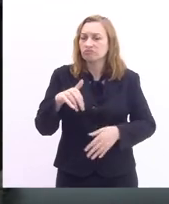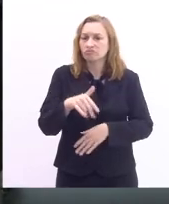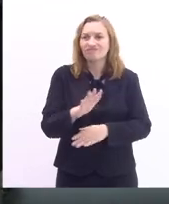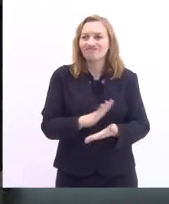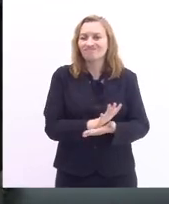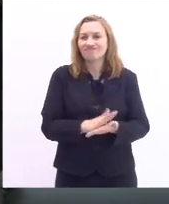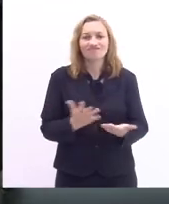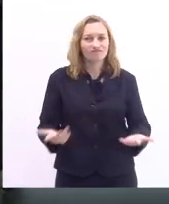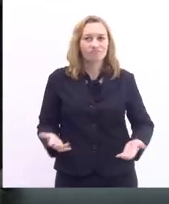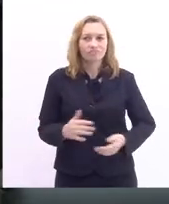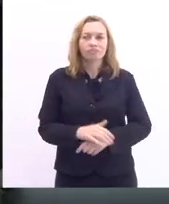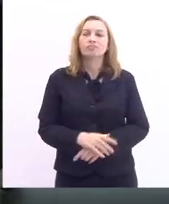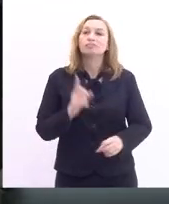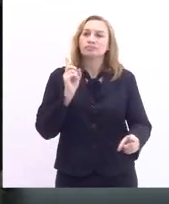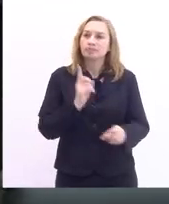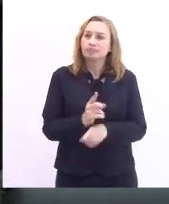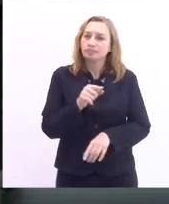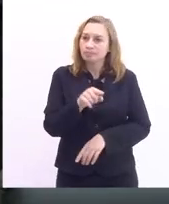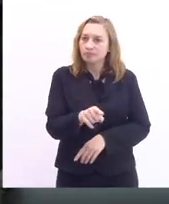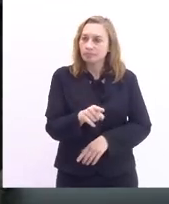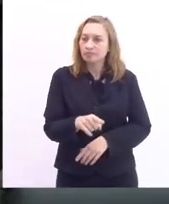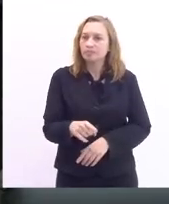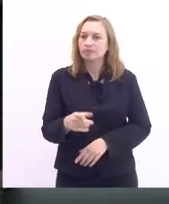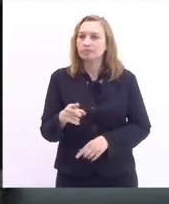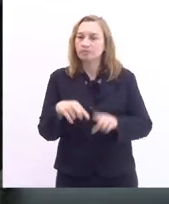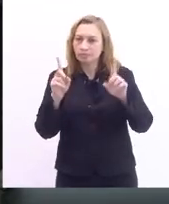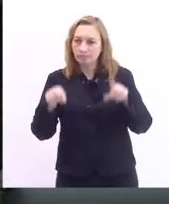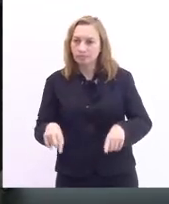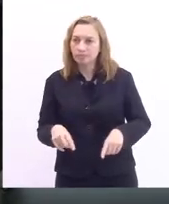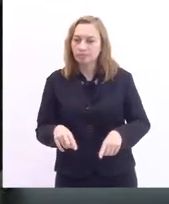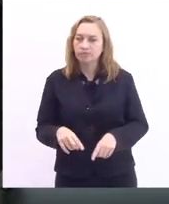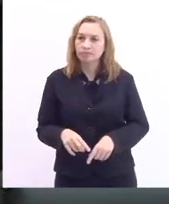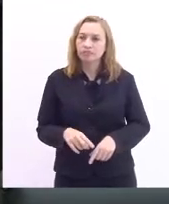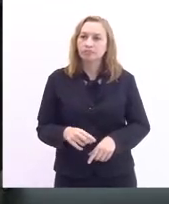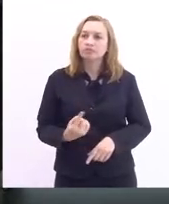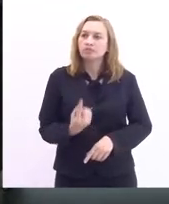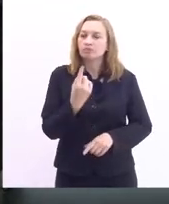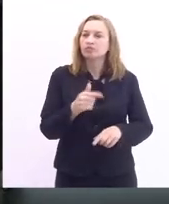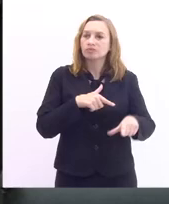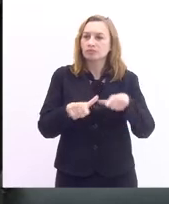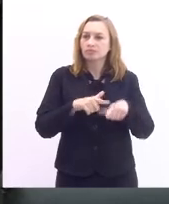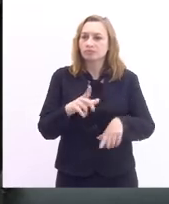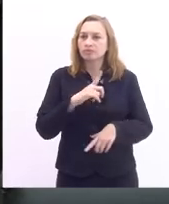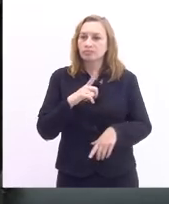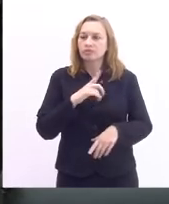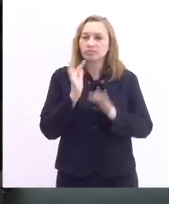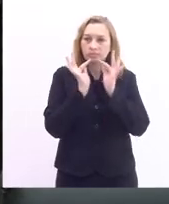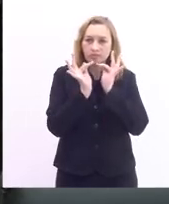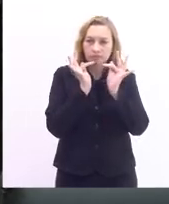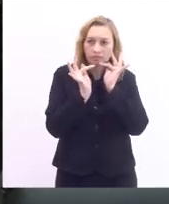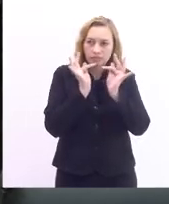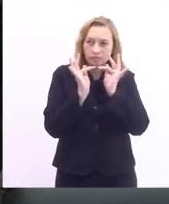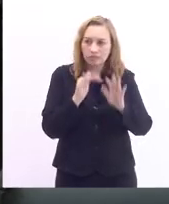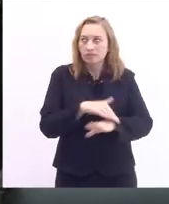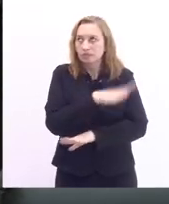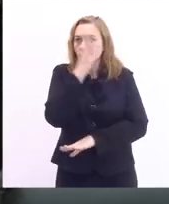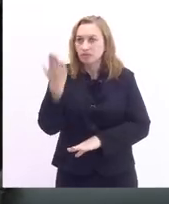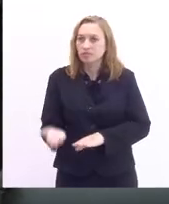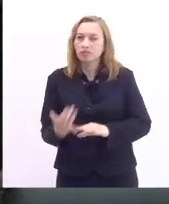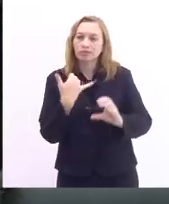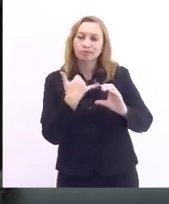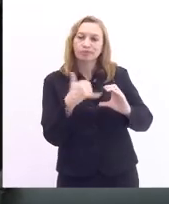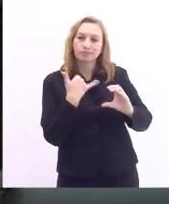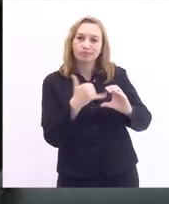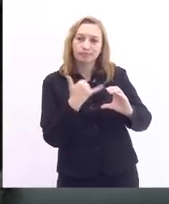posse encontramos lá funcionário que a única função que tinha era fazer fofoca o dia inteiro ficando no